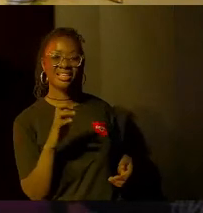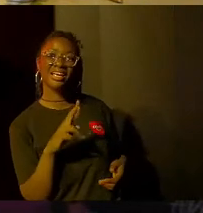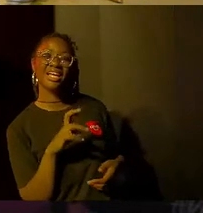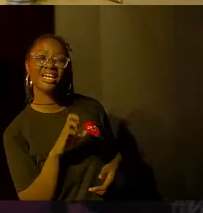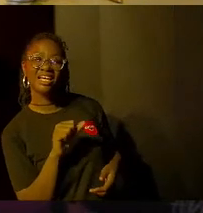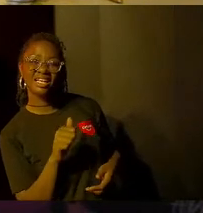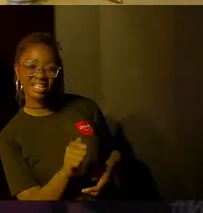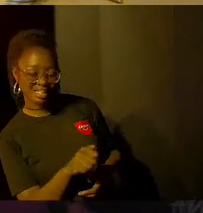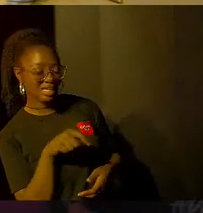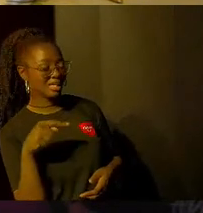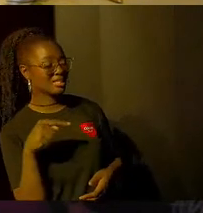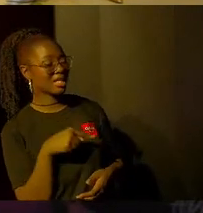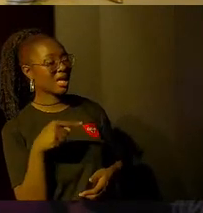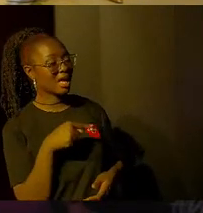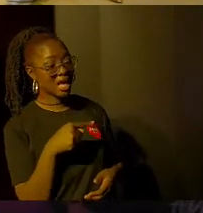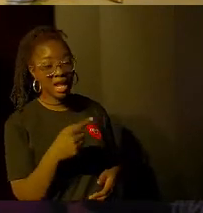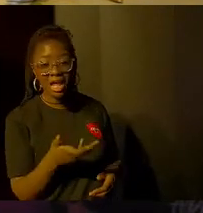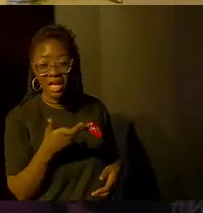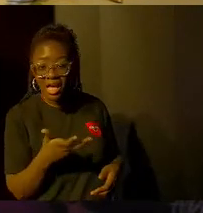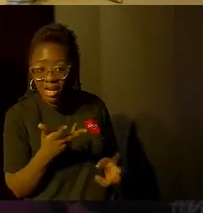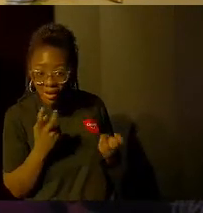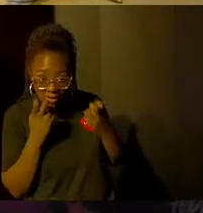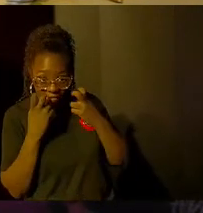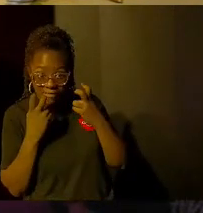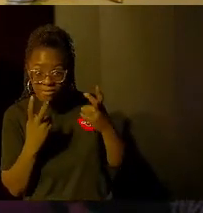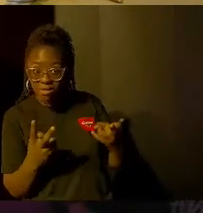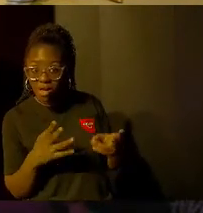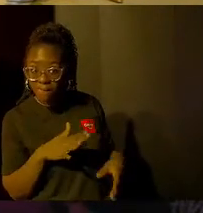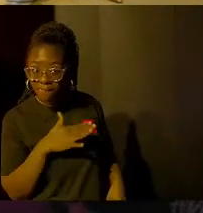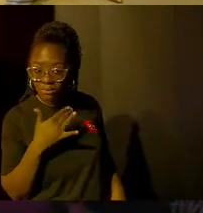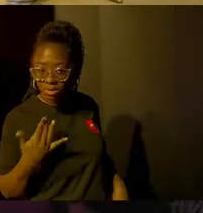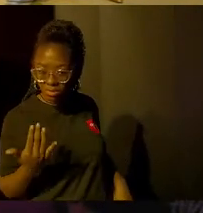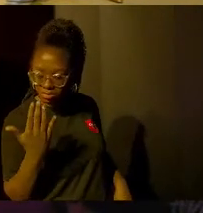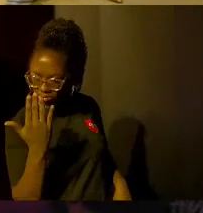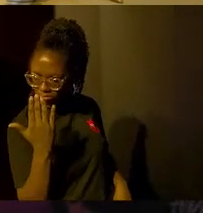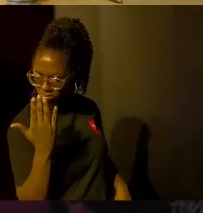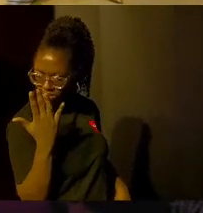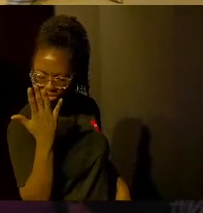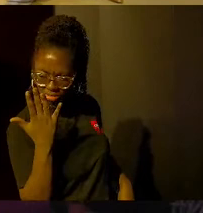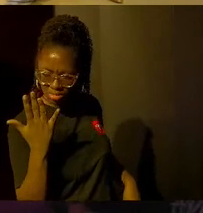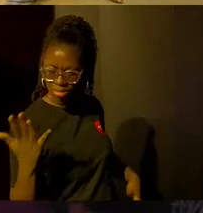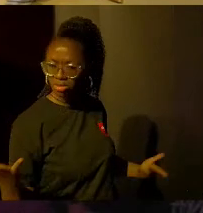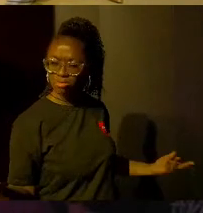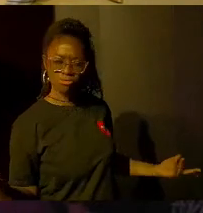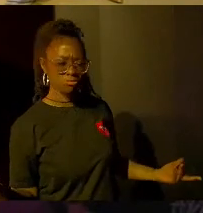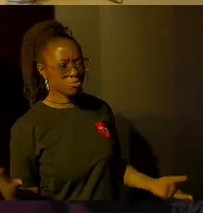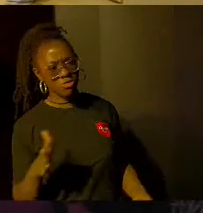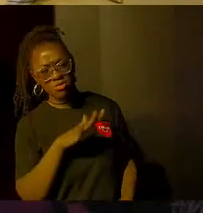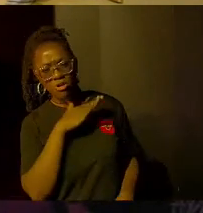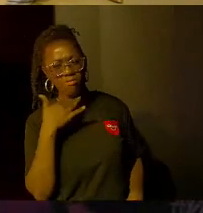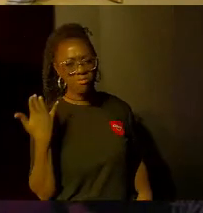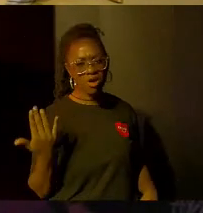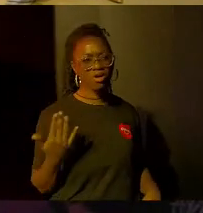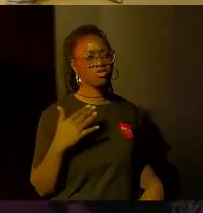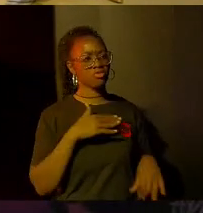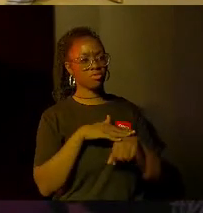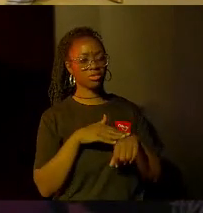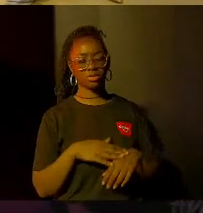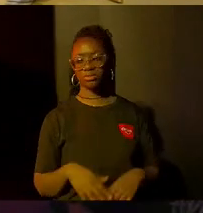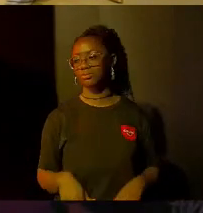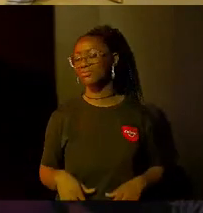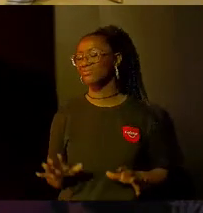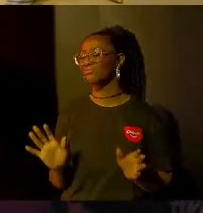ela em procurava encarar a morte e porque a morte ele parou e disse assim olha meu filho